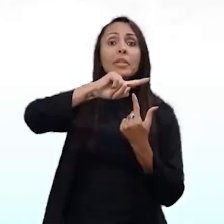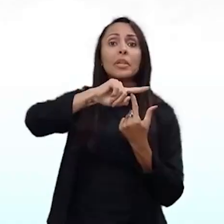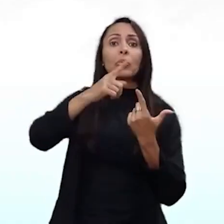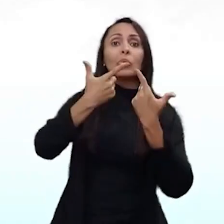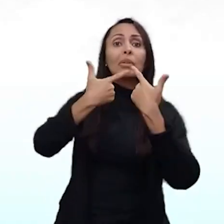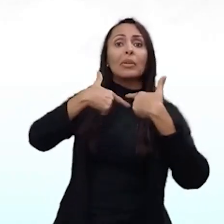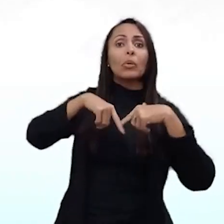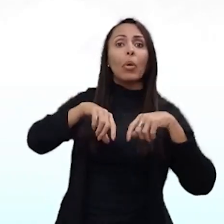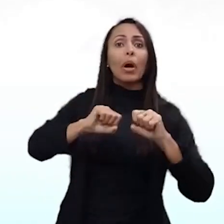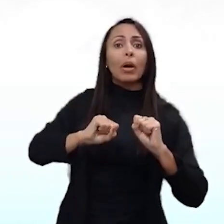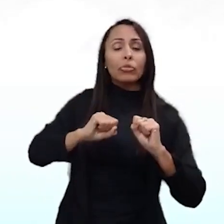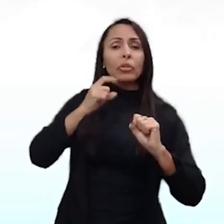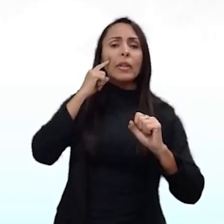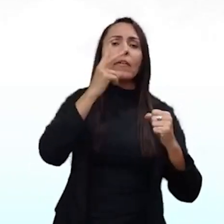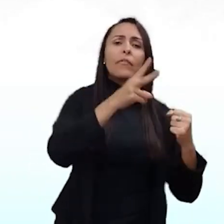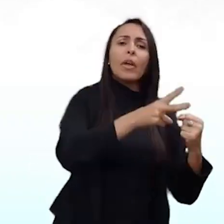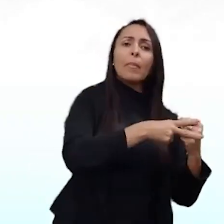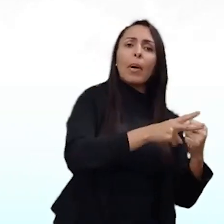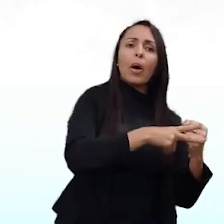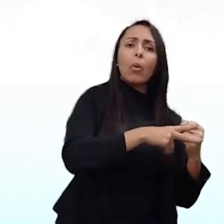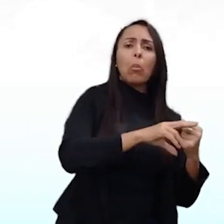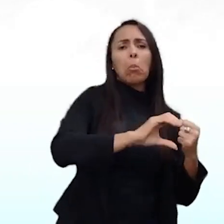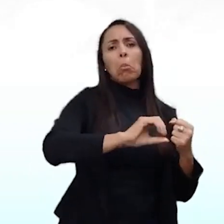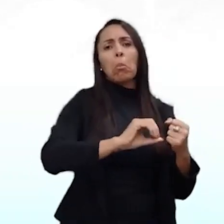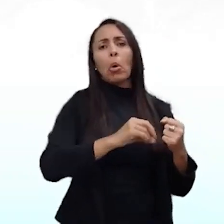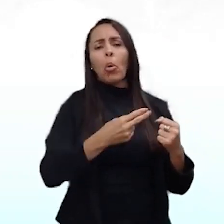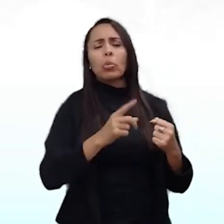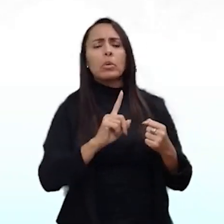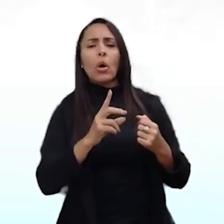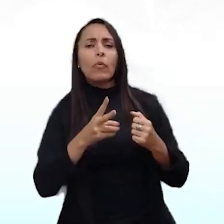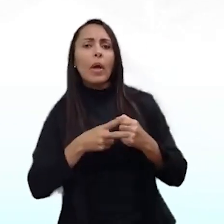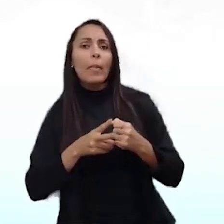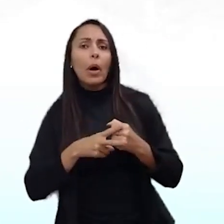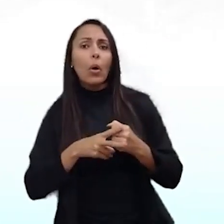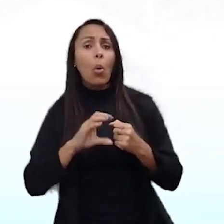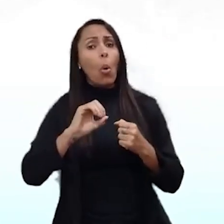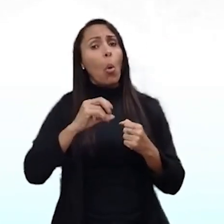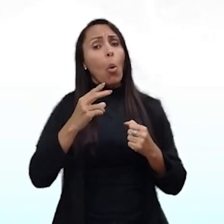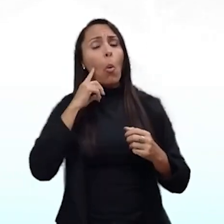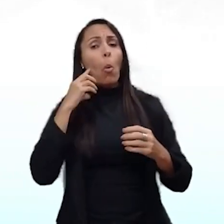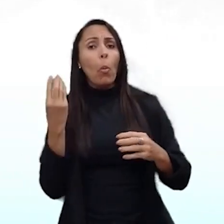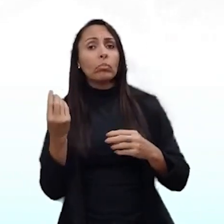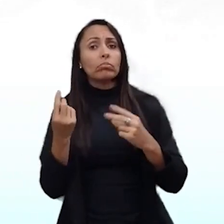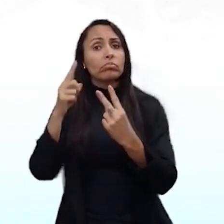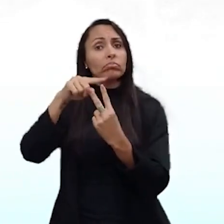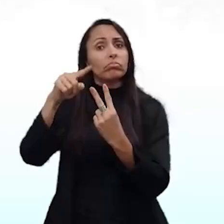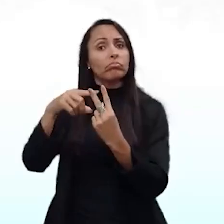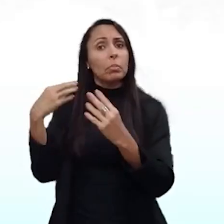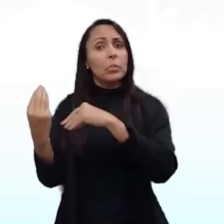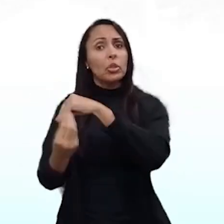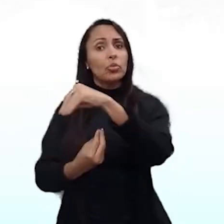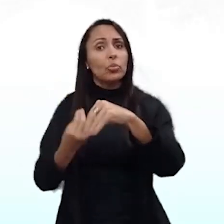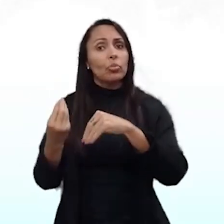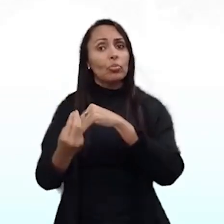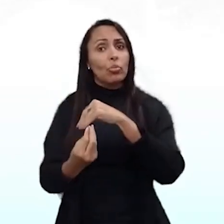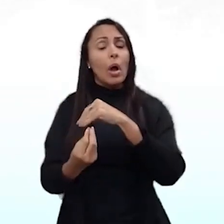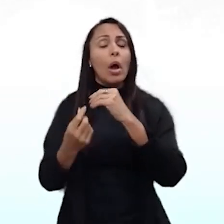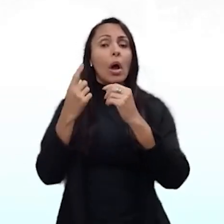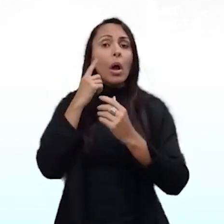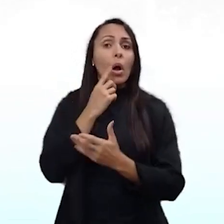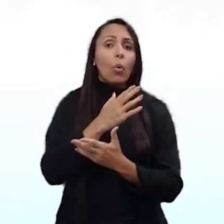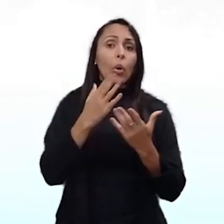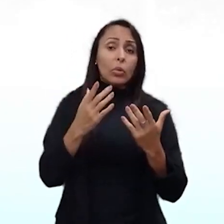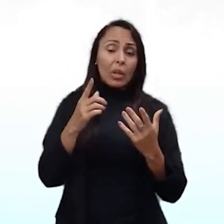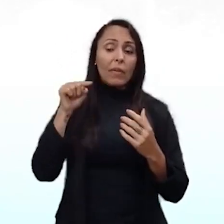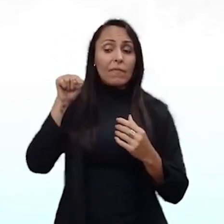presente ali. Se é uma linguagem verbal, se é uma linguagem não verbal ou se é uma linguagem mista. Quando a linguagem